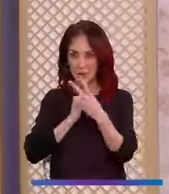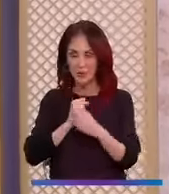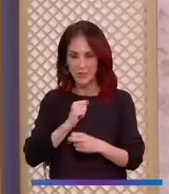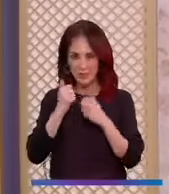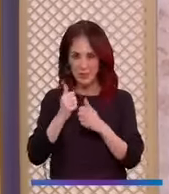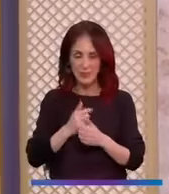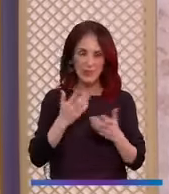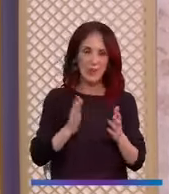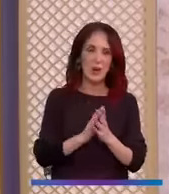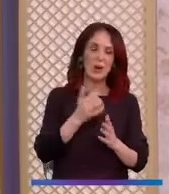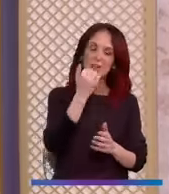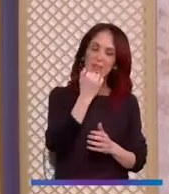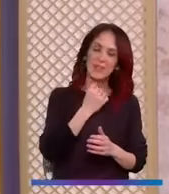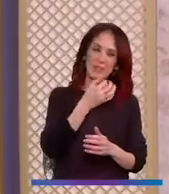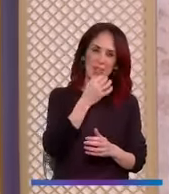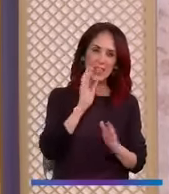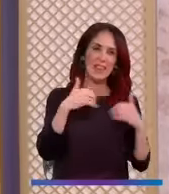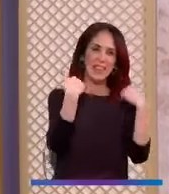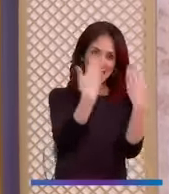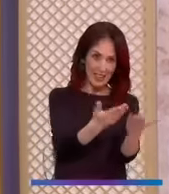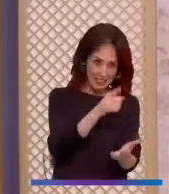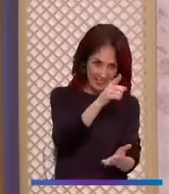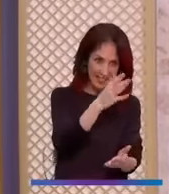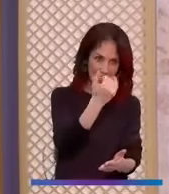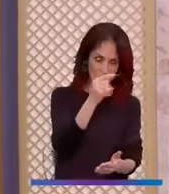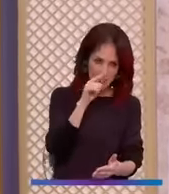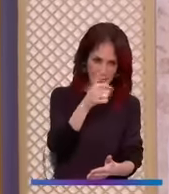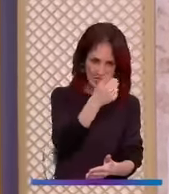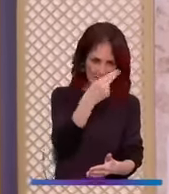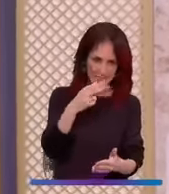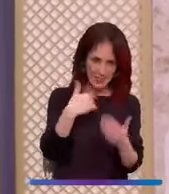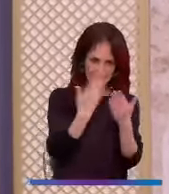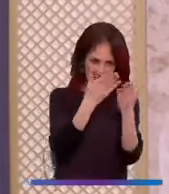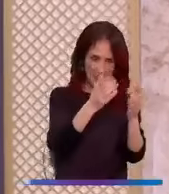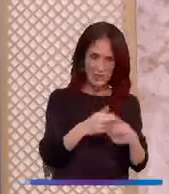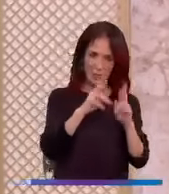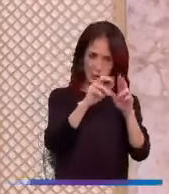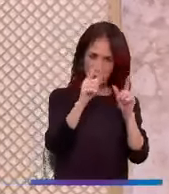Minha filha e os meus netos, dois netos. Maria Irene, tive muito gosto. Entrego-lhe 12.500 euros e espero que a façam